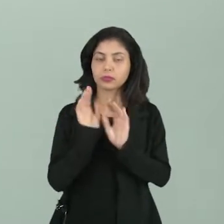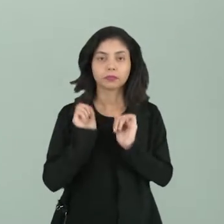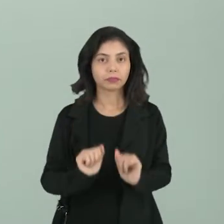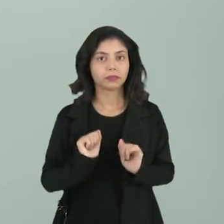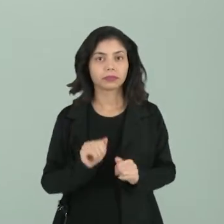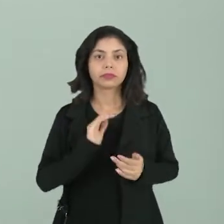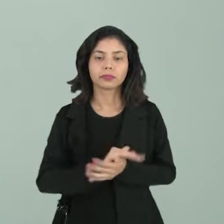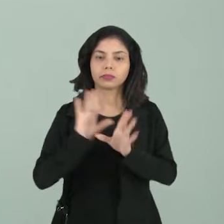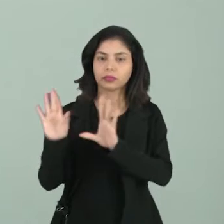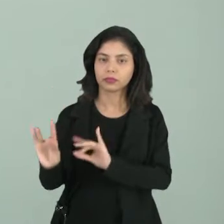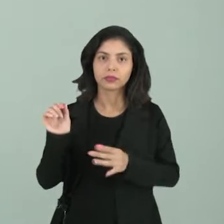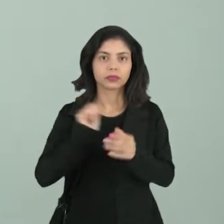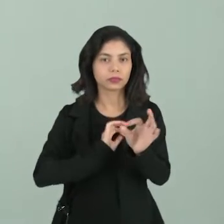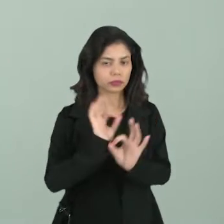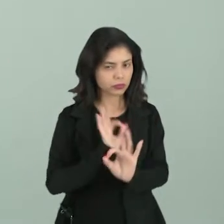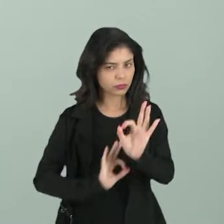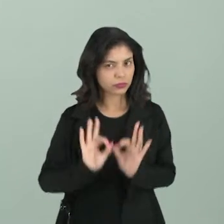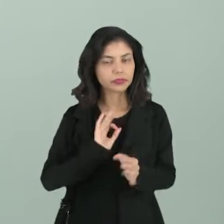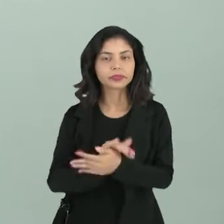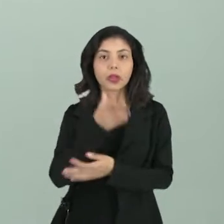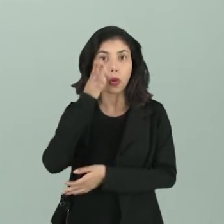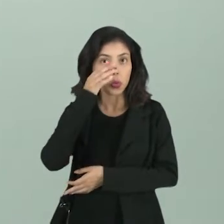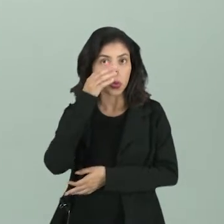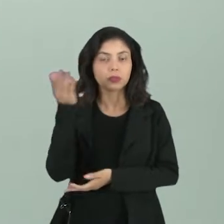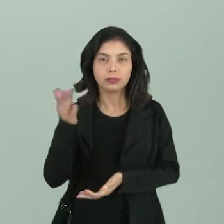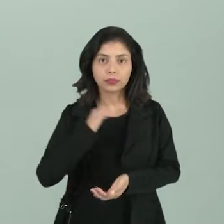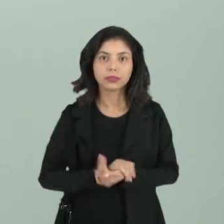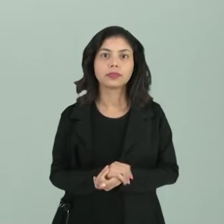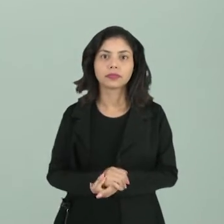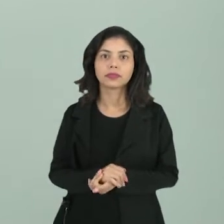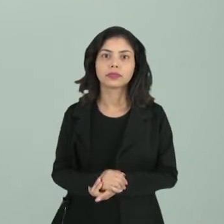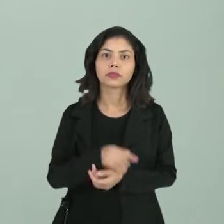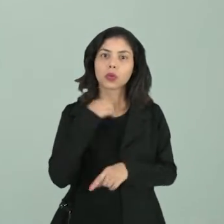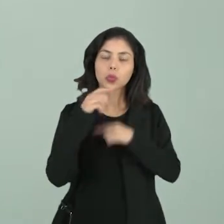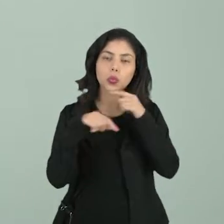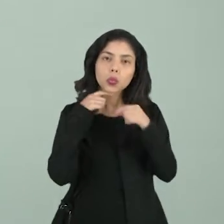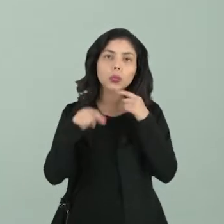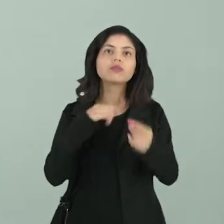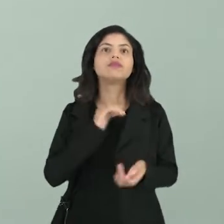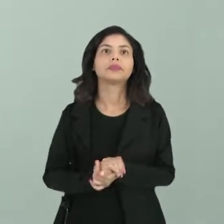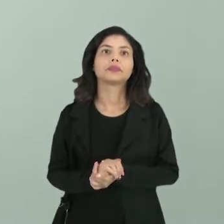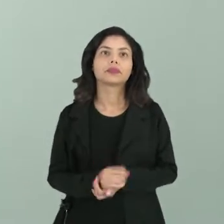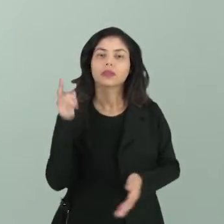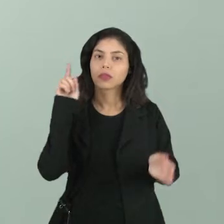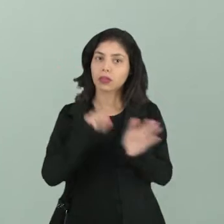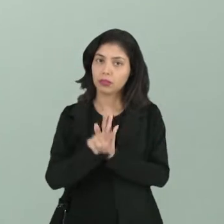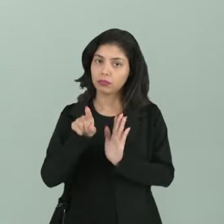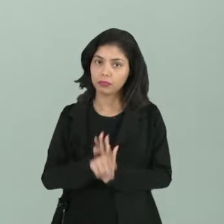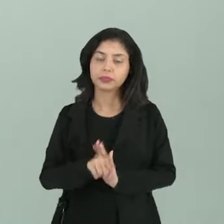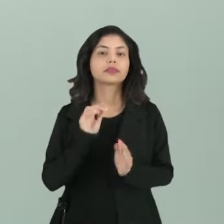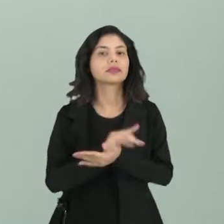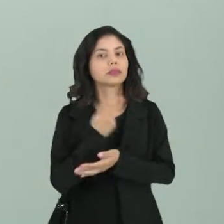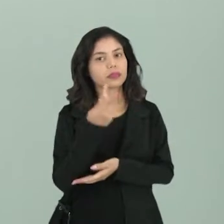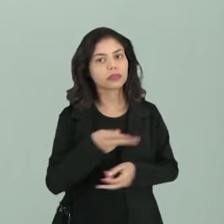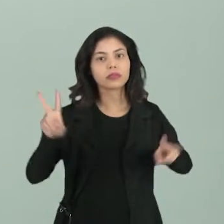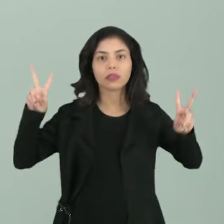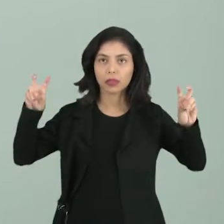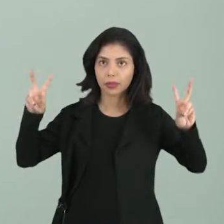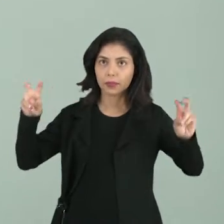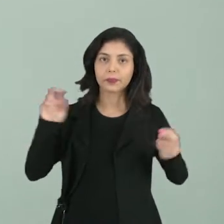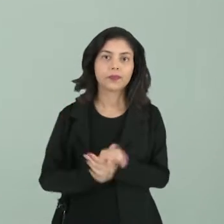estar organizando as suas curiosidades, as suas dúvidas, os seus questionamentos a respeito do